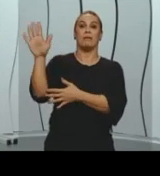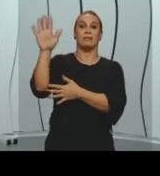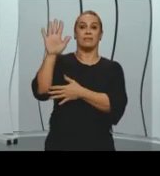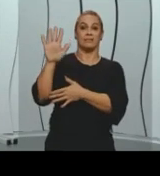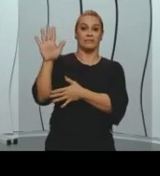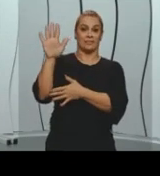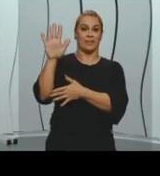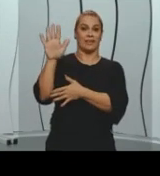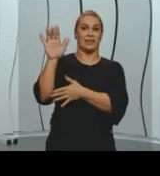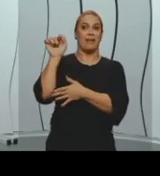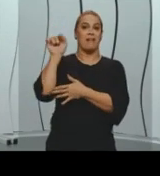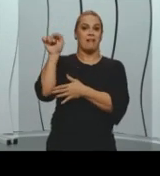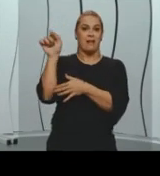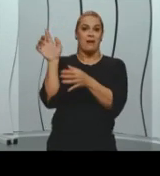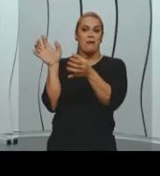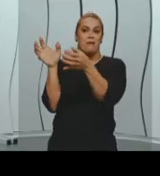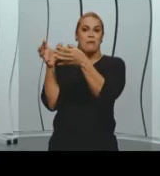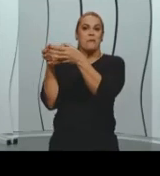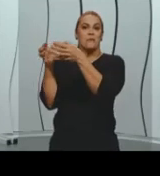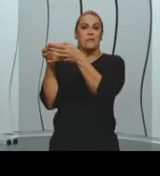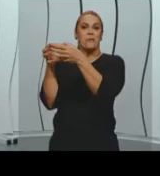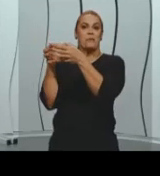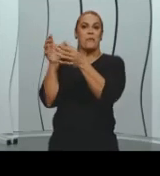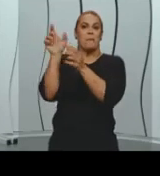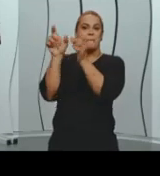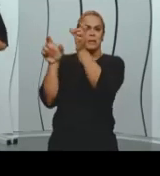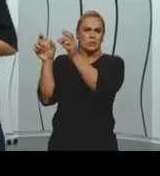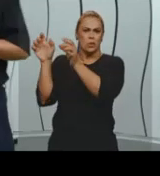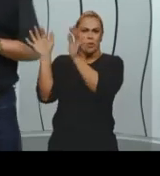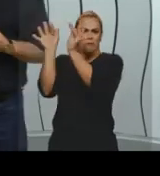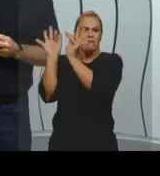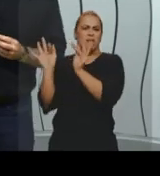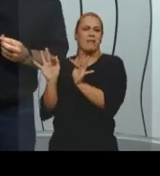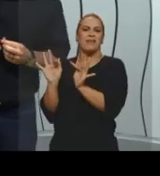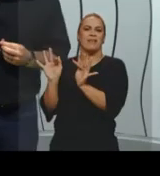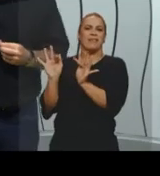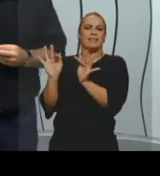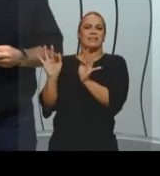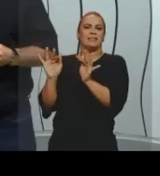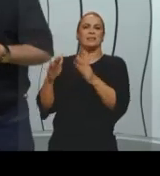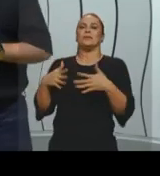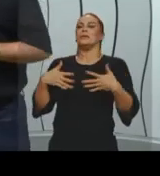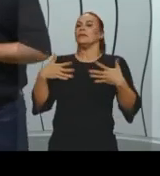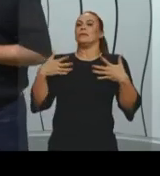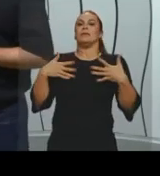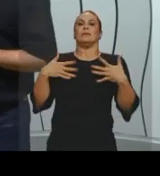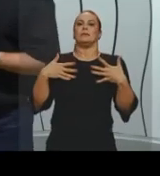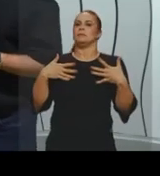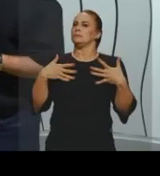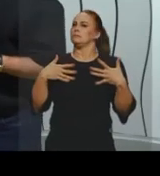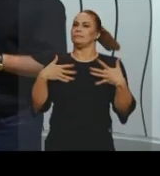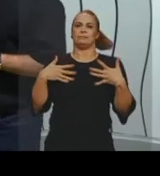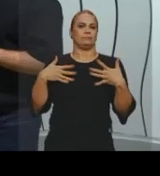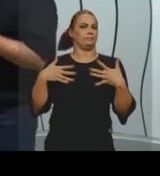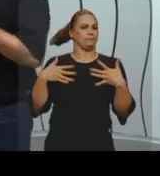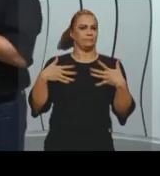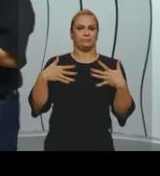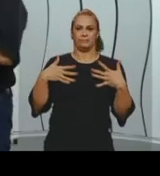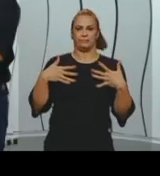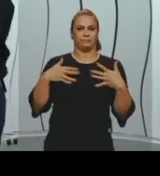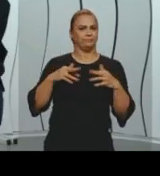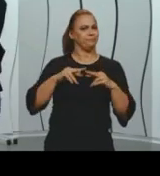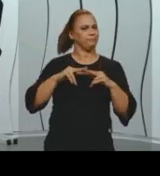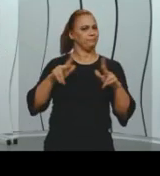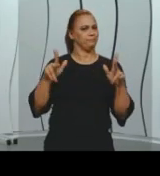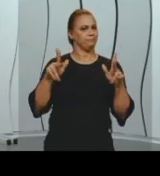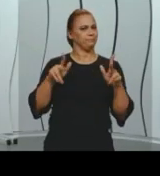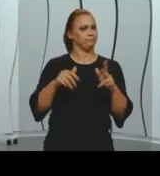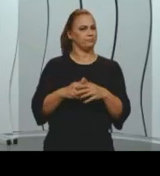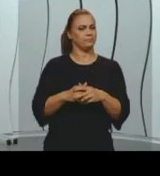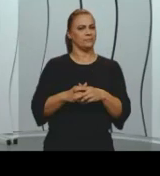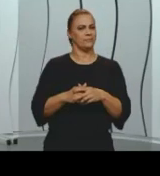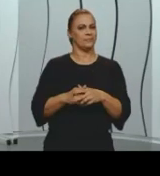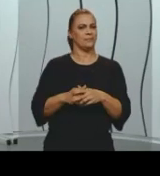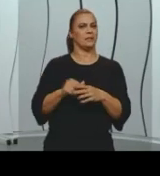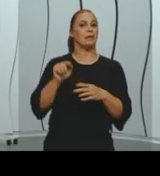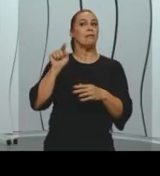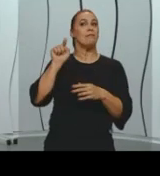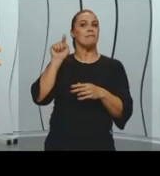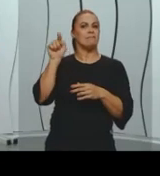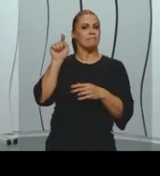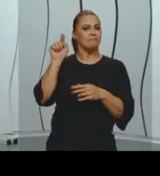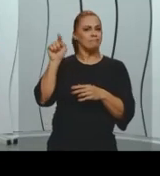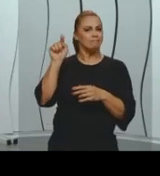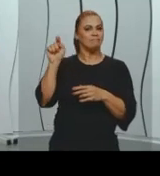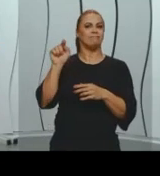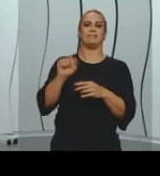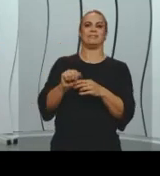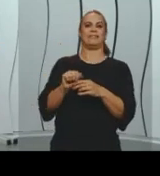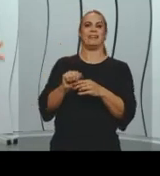satisfeitas. Não. Não é bem assim, não, tá? A União Europeia, assim como está colhendo frutos